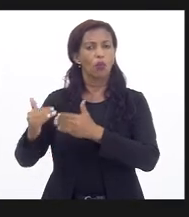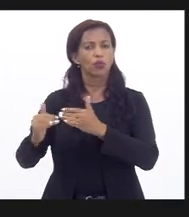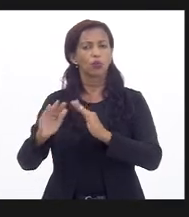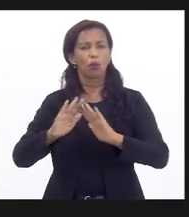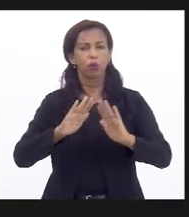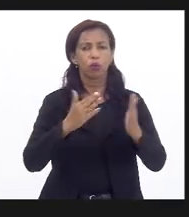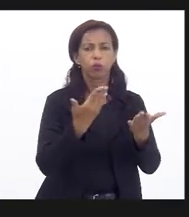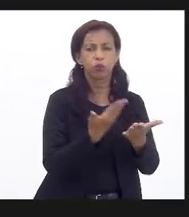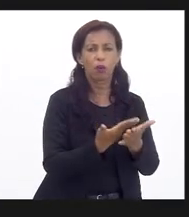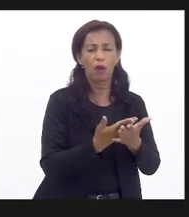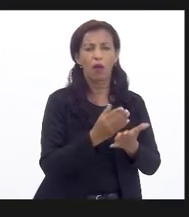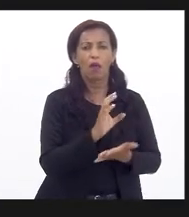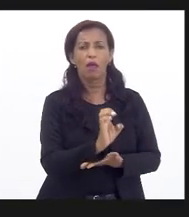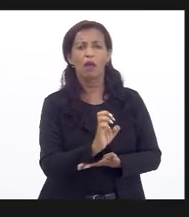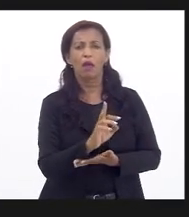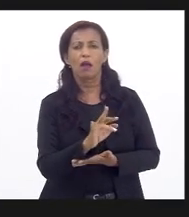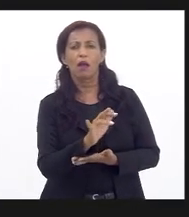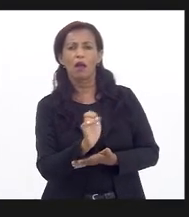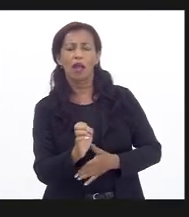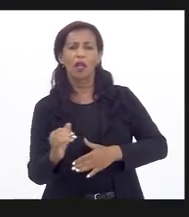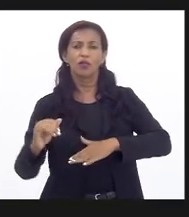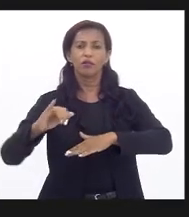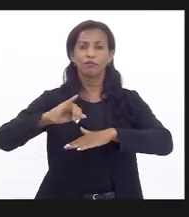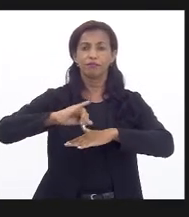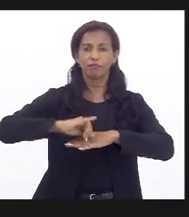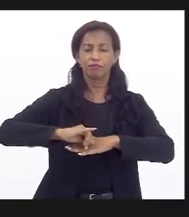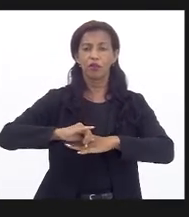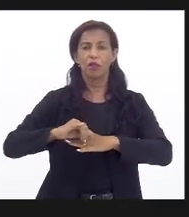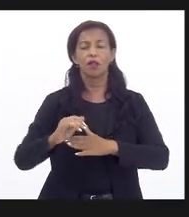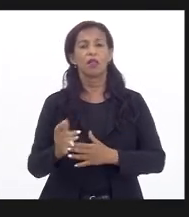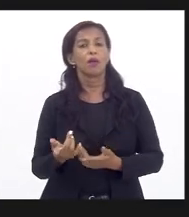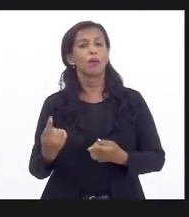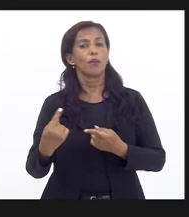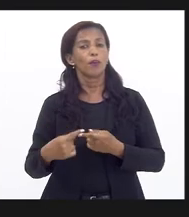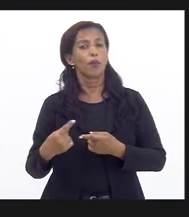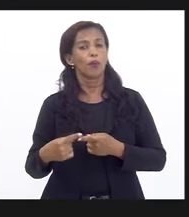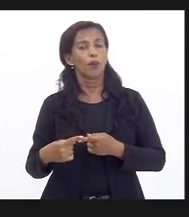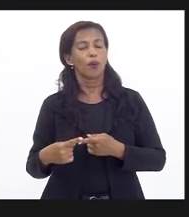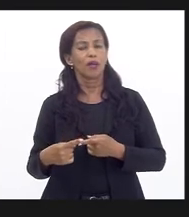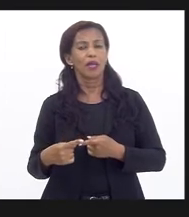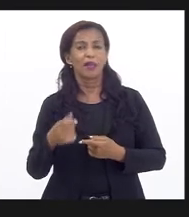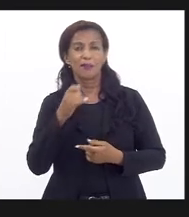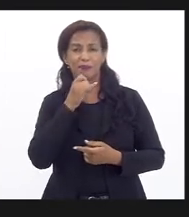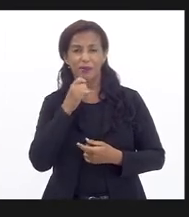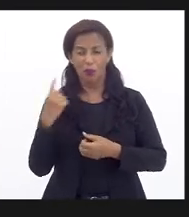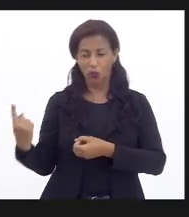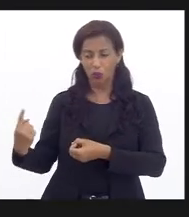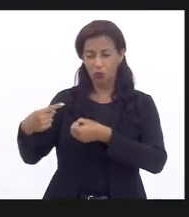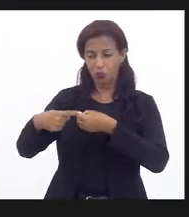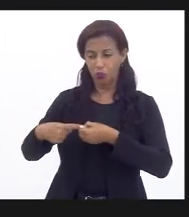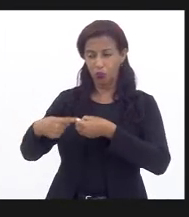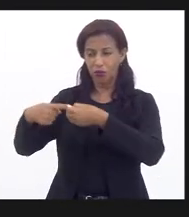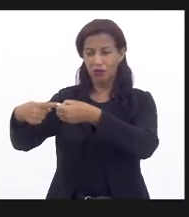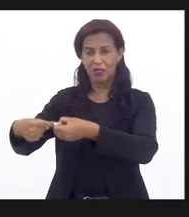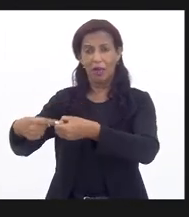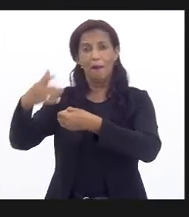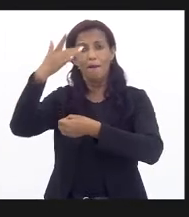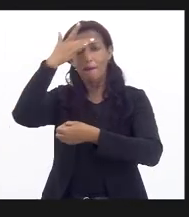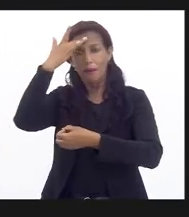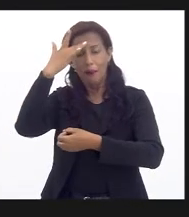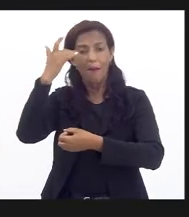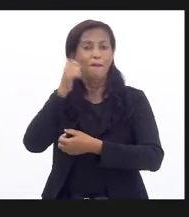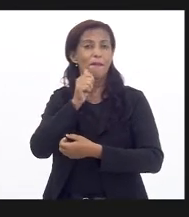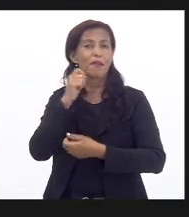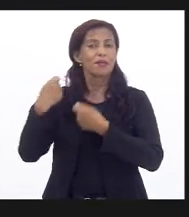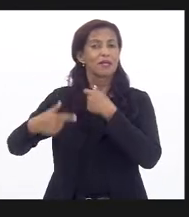creches nos municípios fluminenses, porque aquela mãe que precisa trabalhar fora, né, que